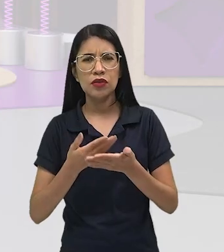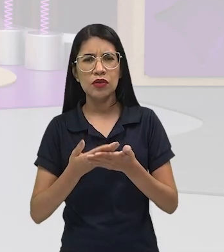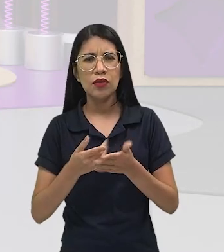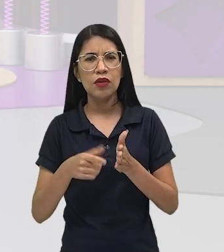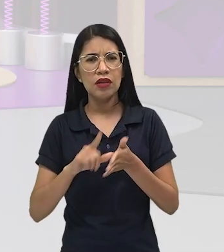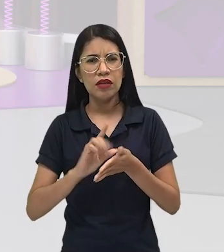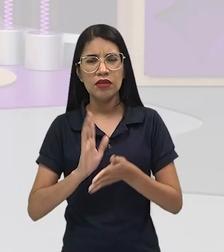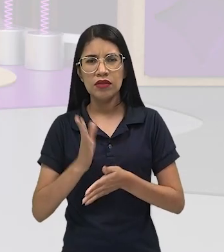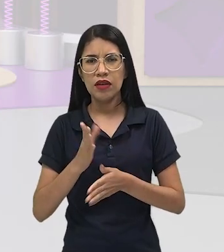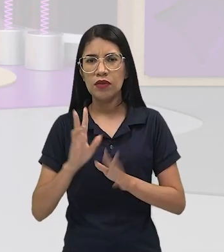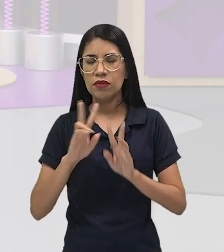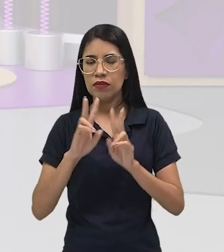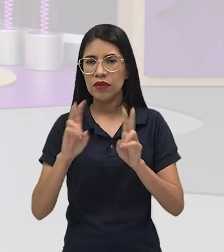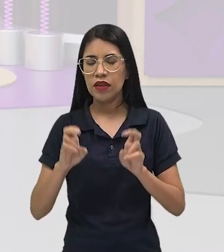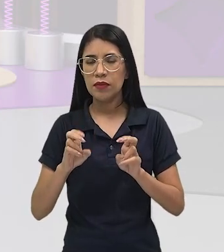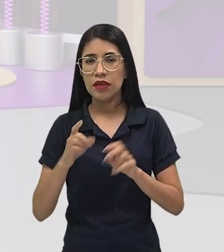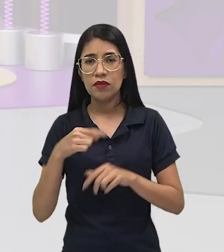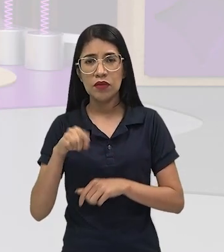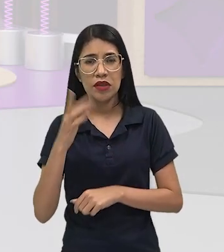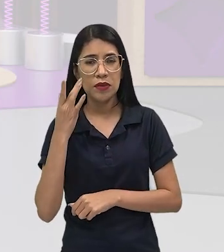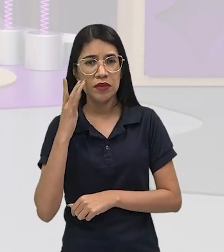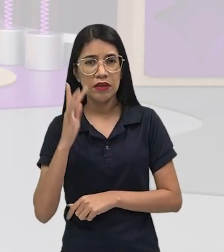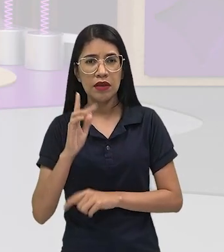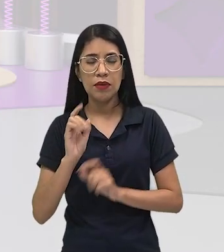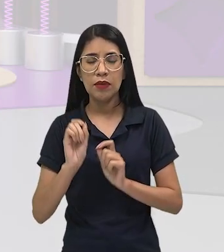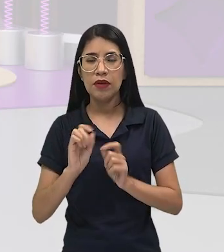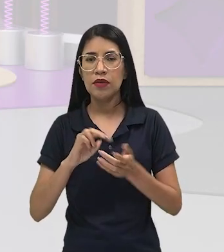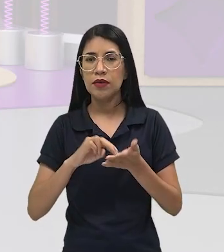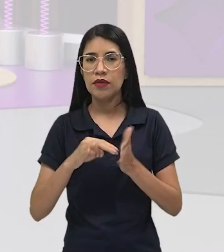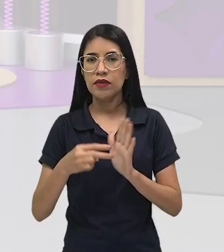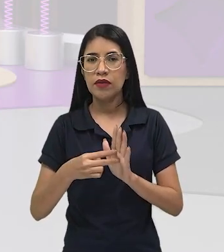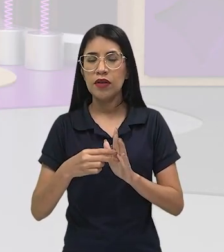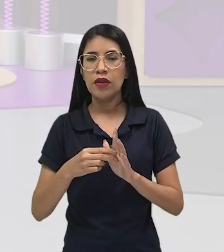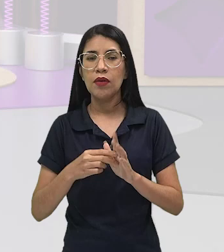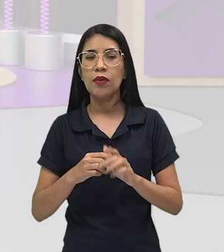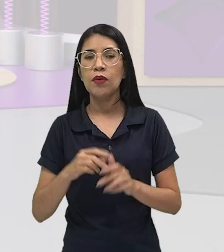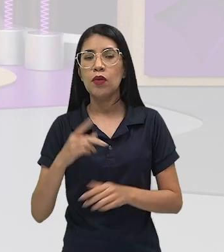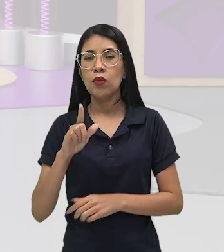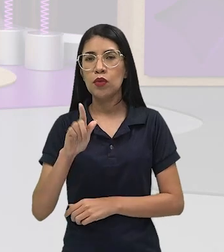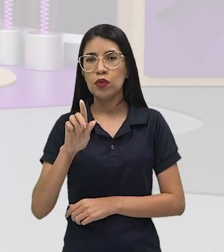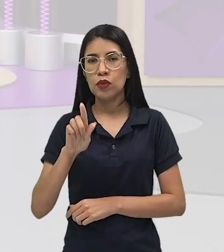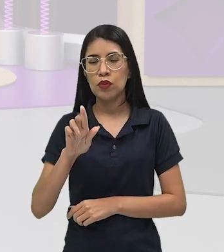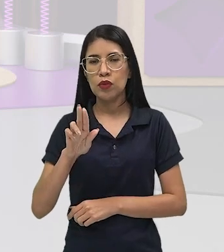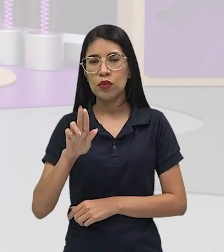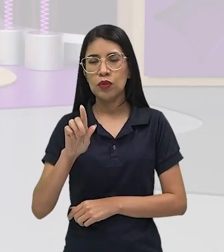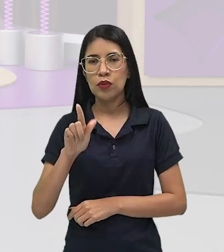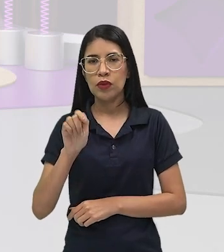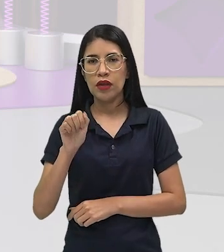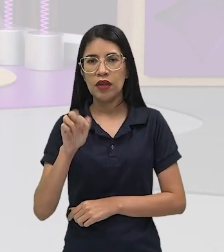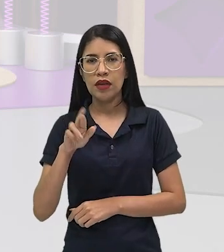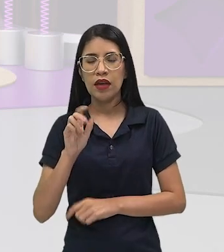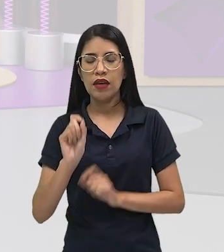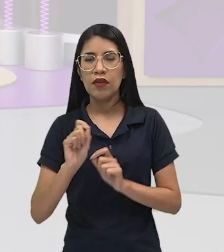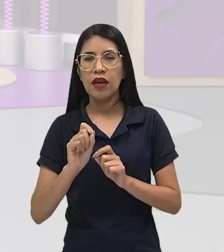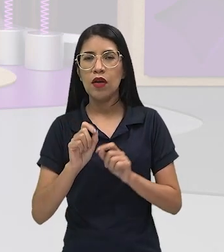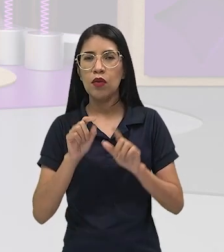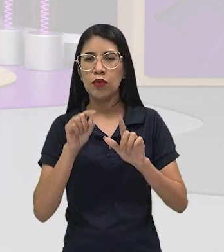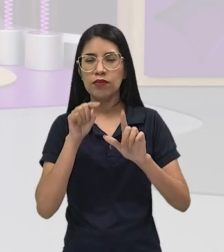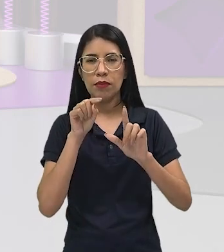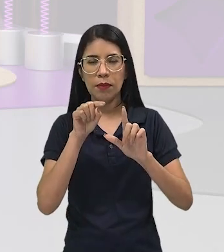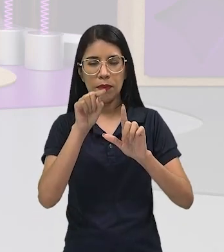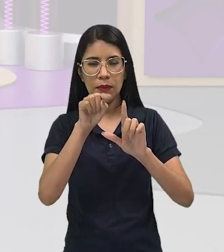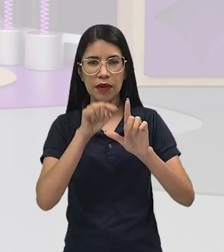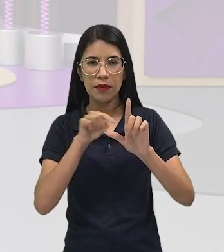sobre isso? Para quem não sabe, lugar geométrico, né, são conjunto de pontos que estão ali situados